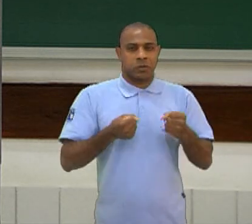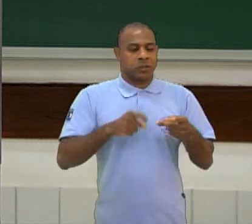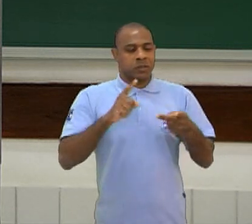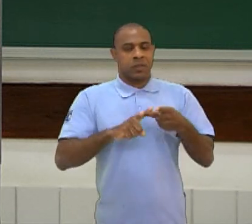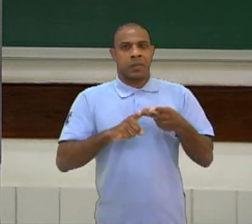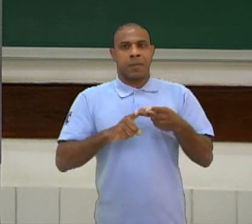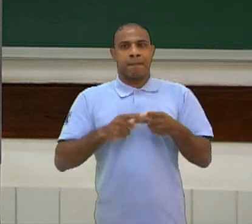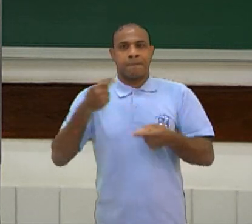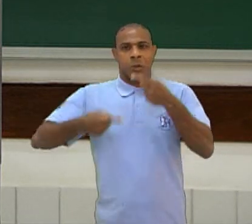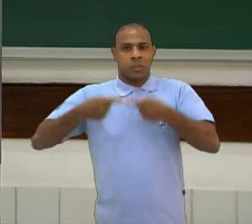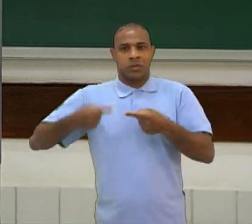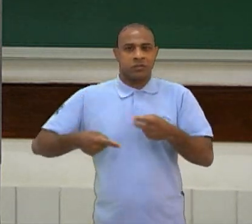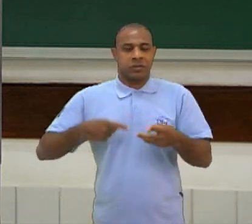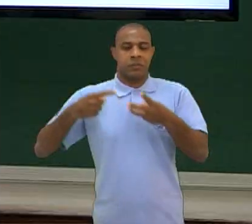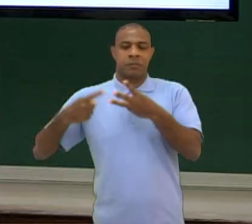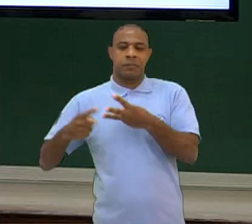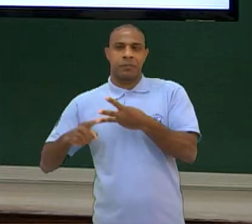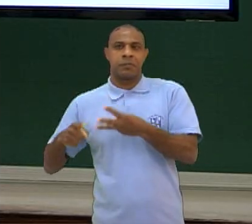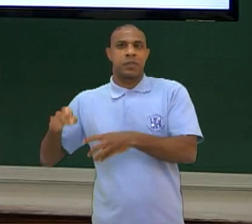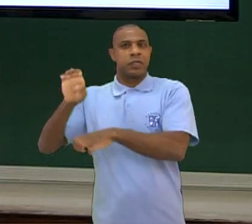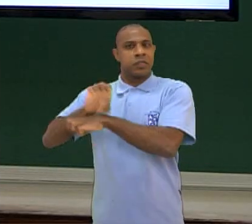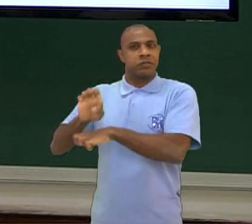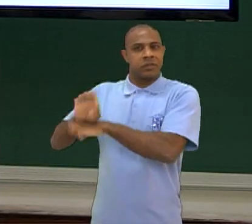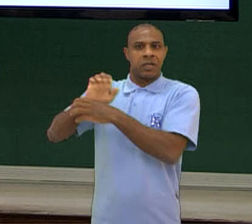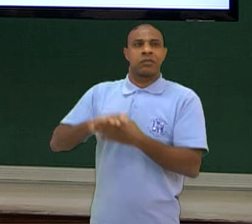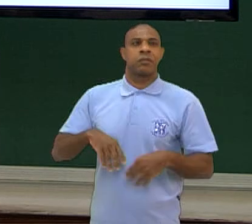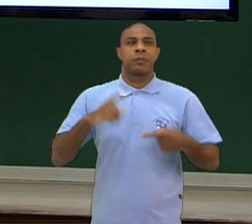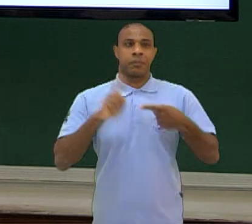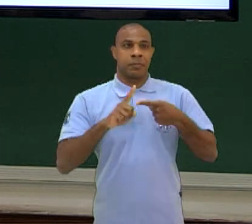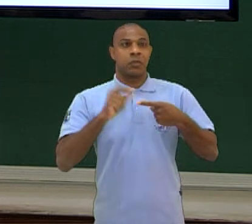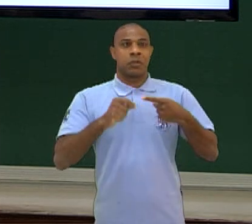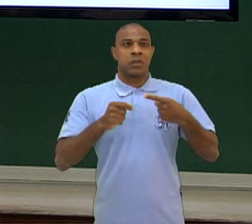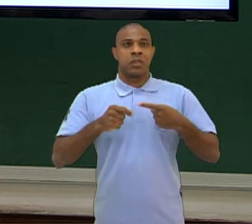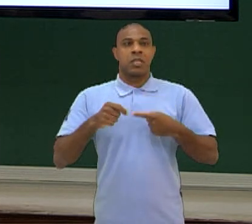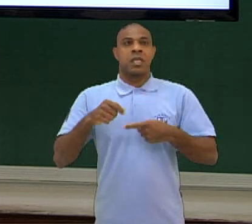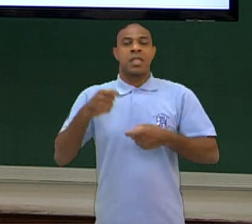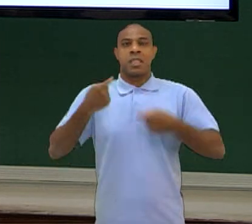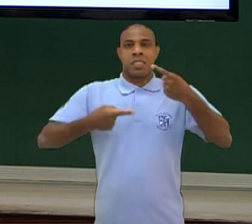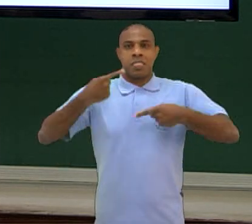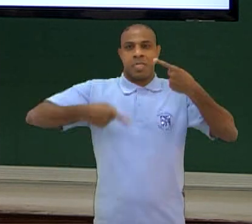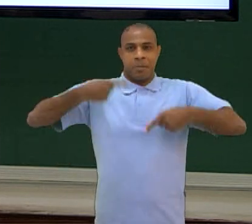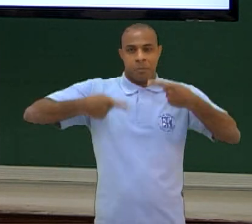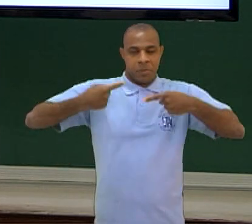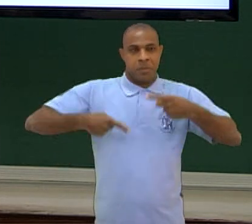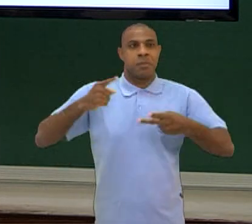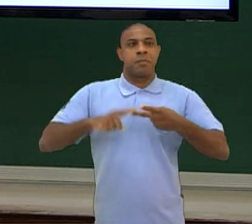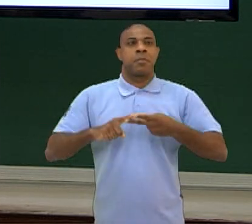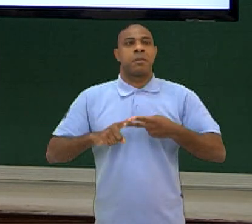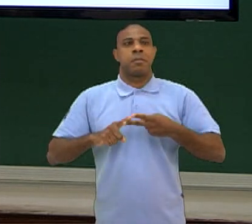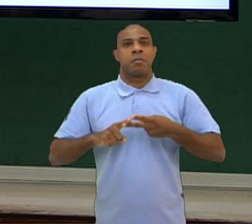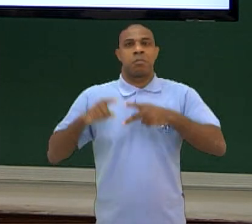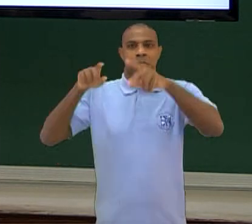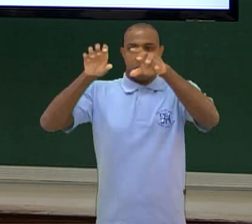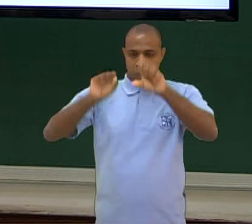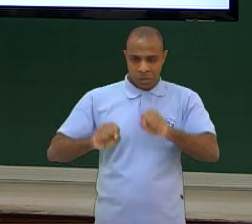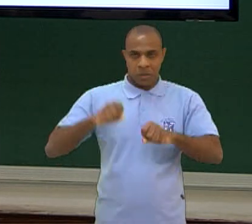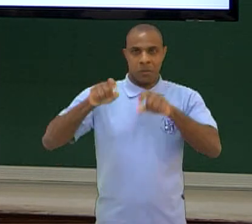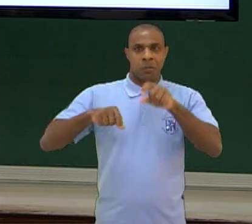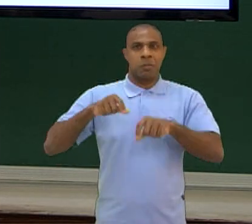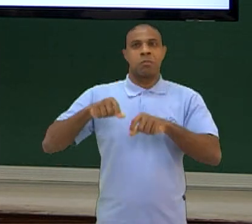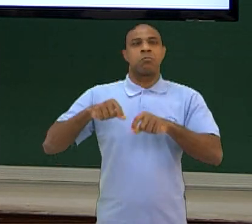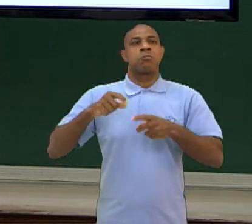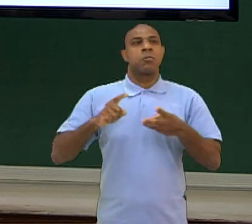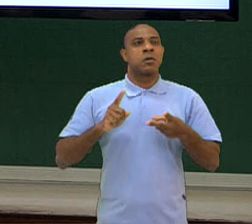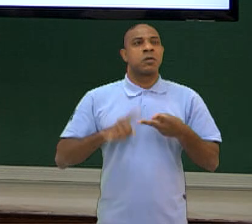Estado. Então, o primeiro deles, democracia, autoritarismo e totalitarismo. Nós vamos passar rapidamente sobre a definição desses